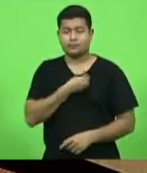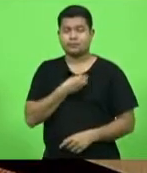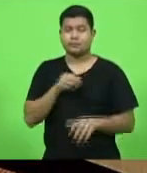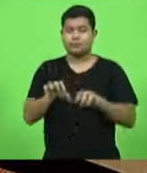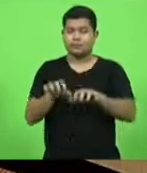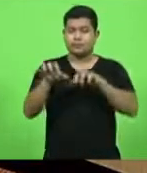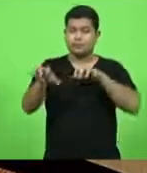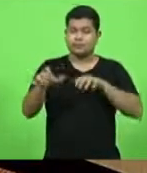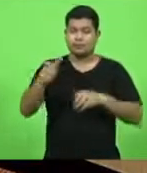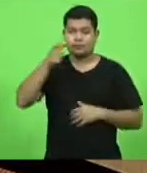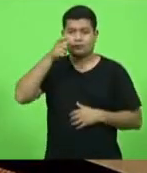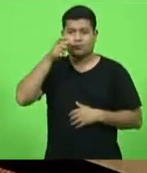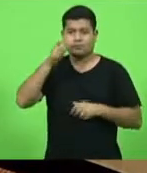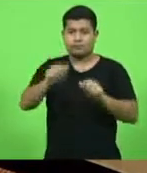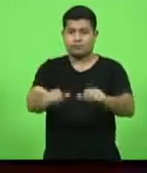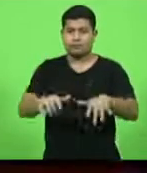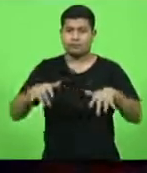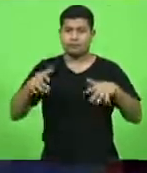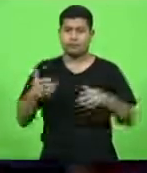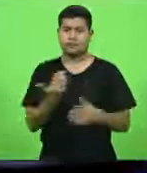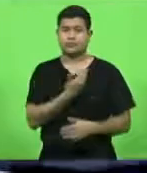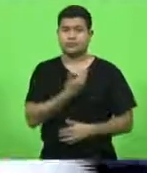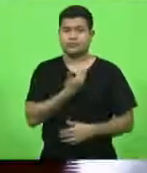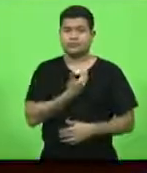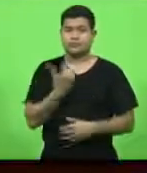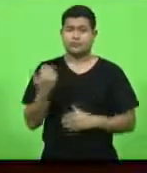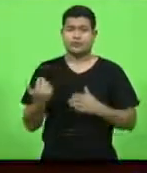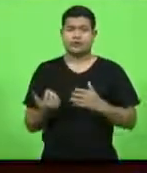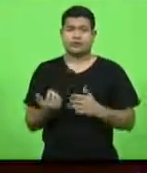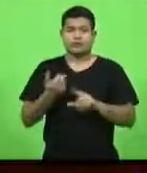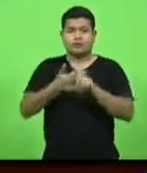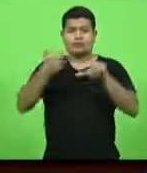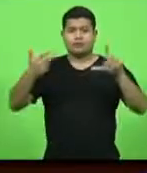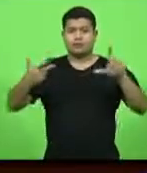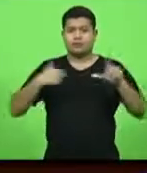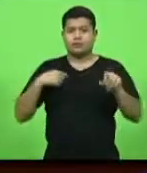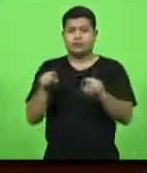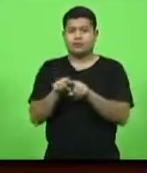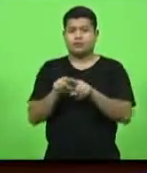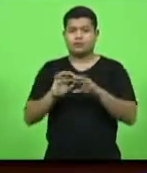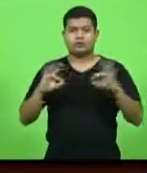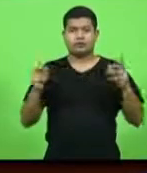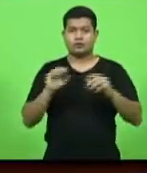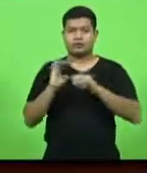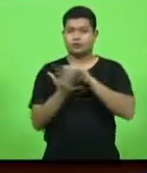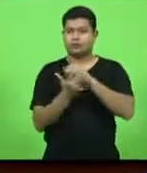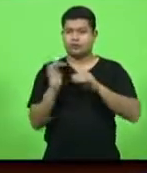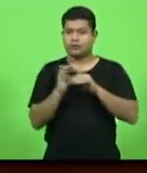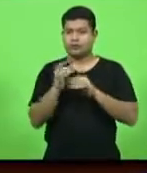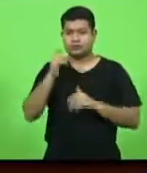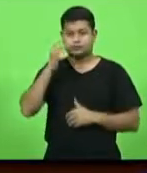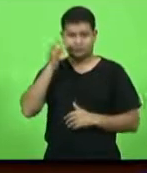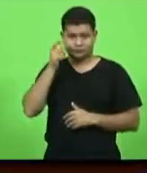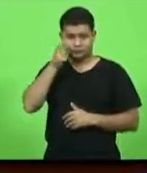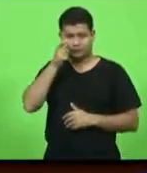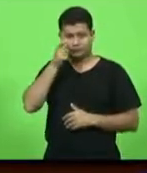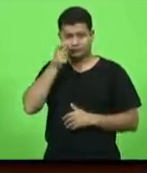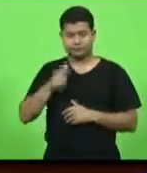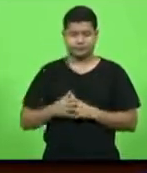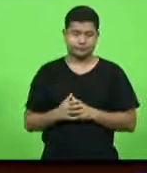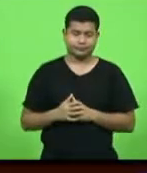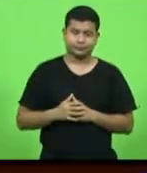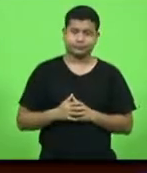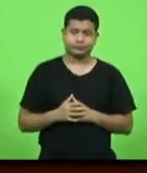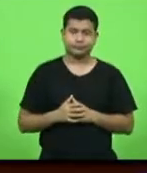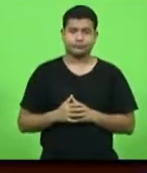remota aos colegas de imprensa e aos catarinenses que nos acompanhe pelas redes hoje eu venho falar de um assunto